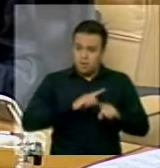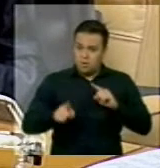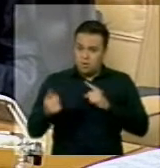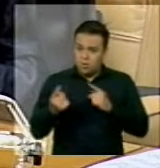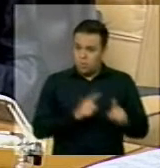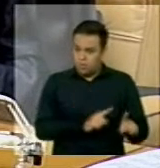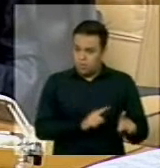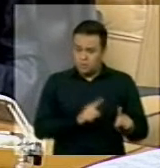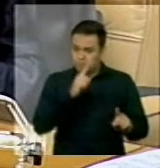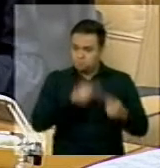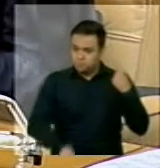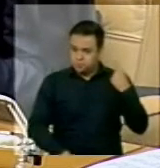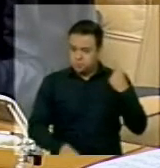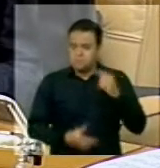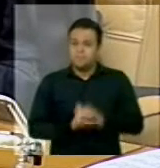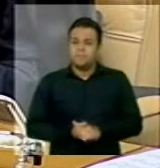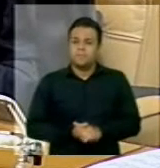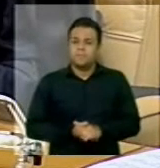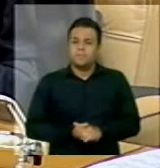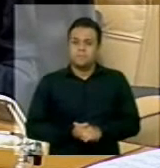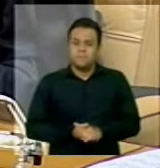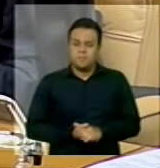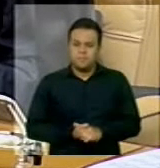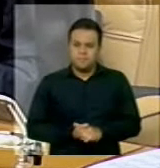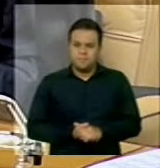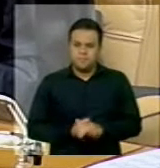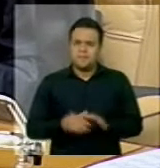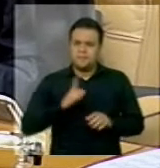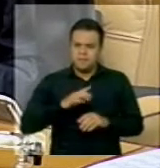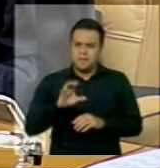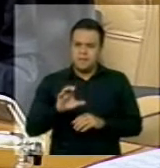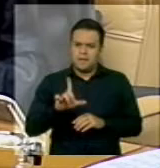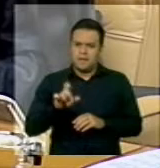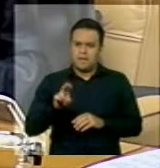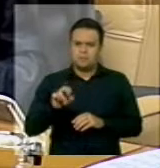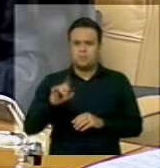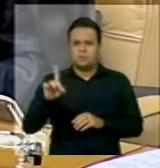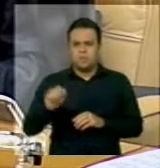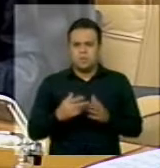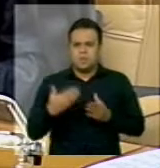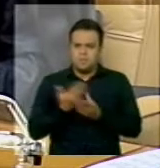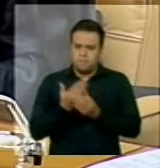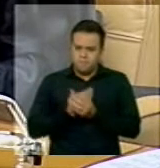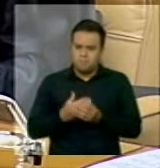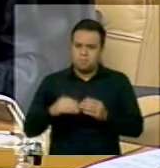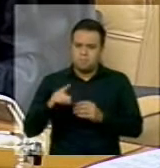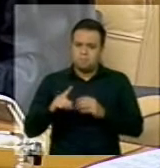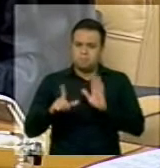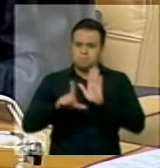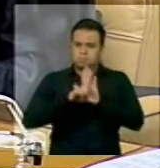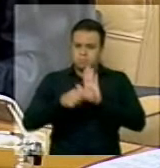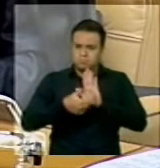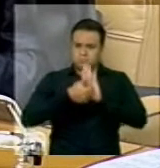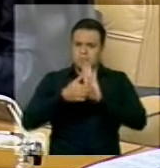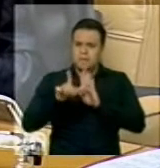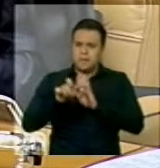da razoabilidade, este consubstanciado na cláusula do devido processo legal, e o da vedação à proteção